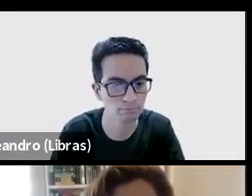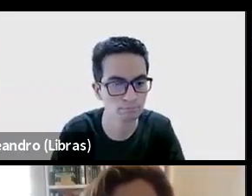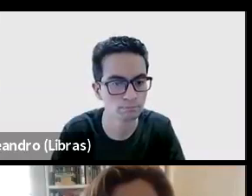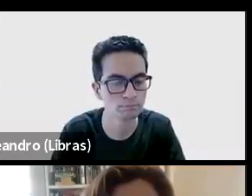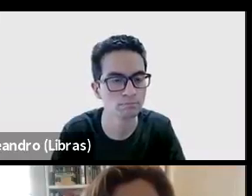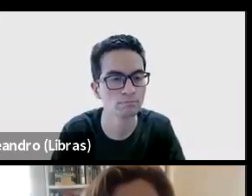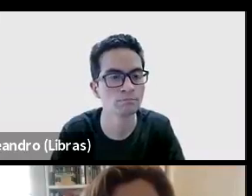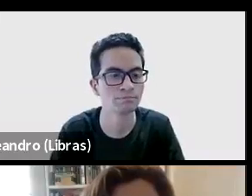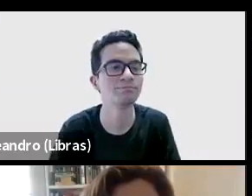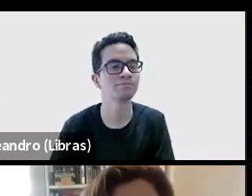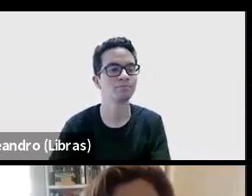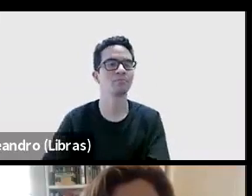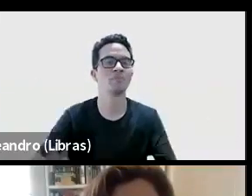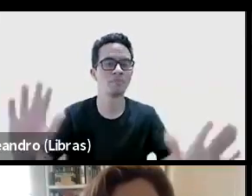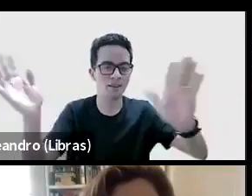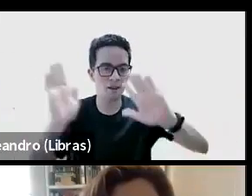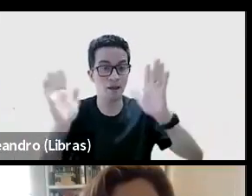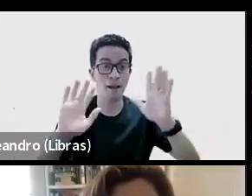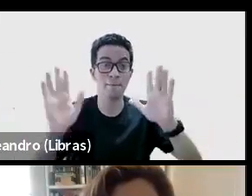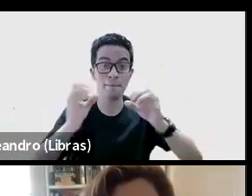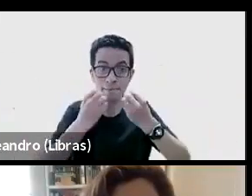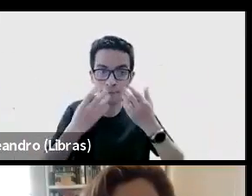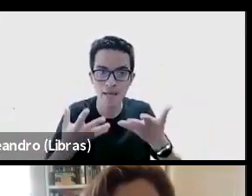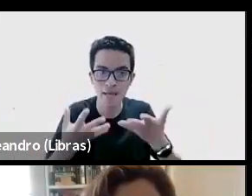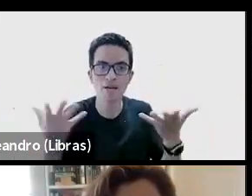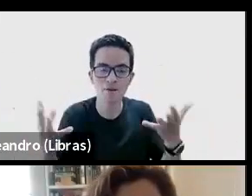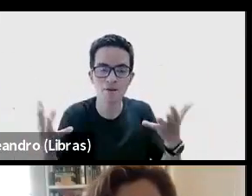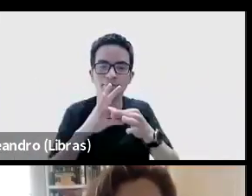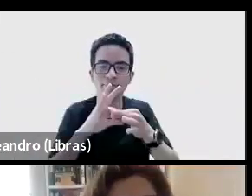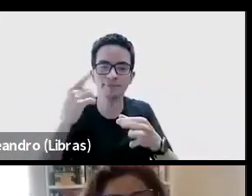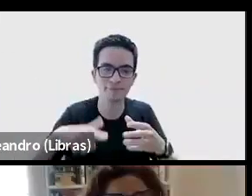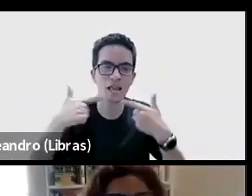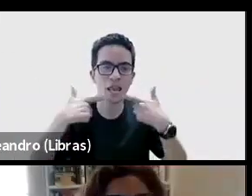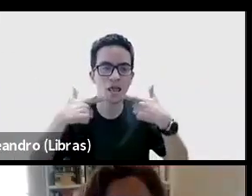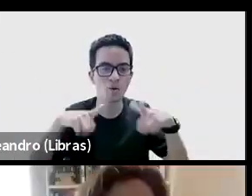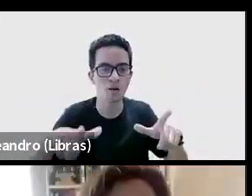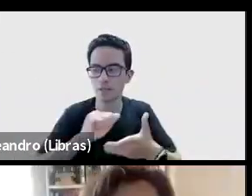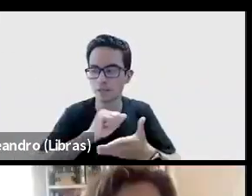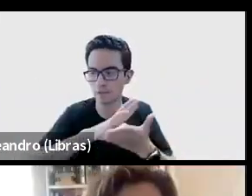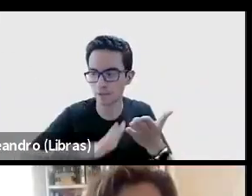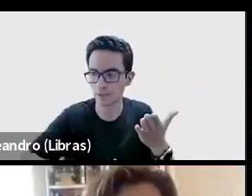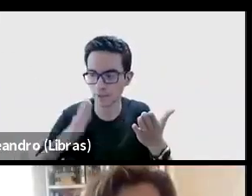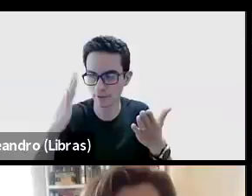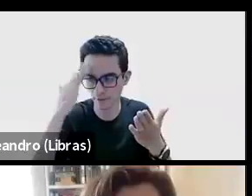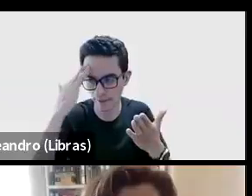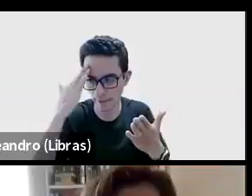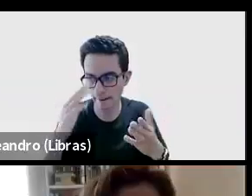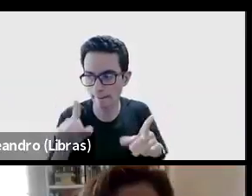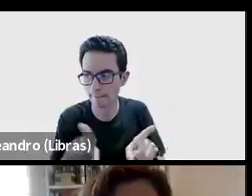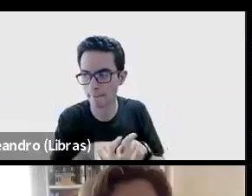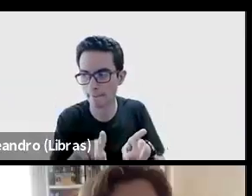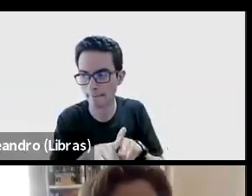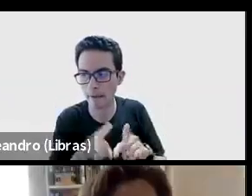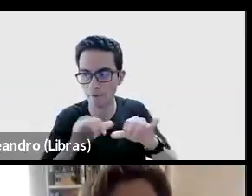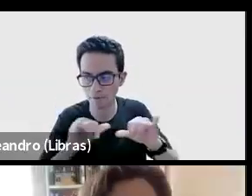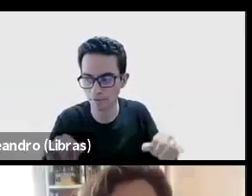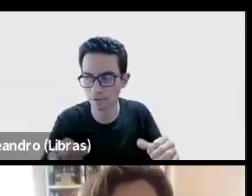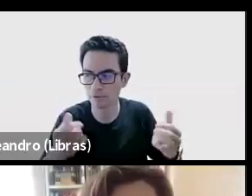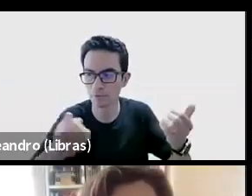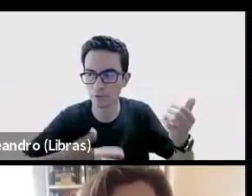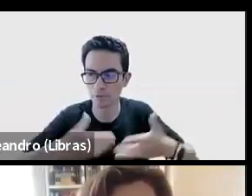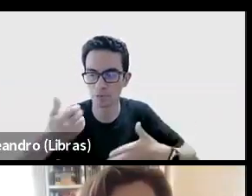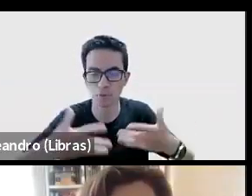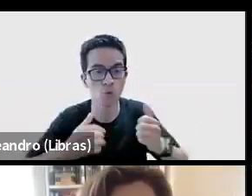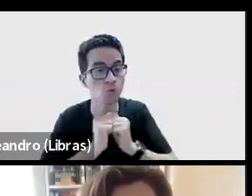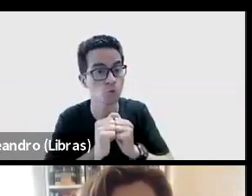mais um seminário Linguagem e Atividade. Esse seminário, como eu sempre anuncio, é um trabalho que eu realizo junto